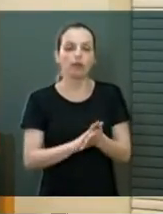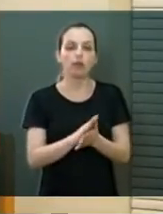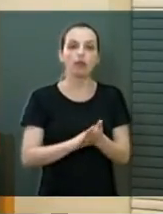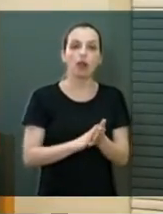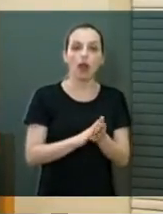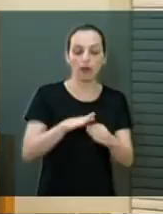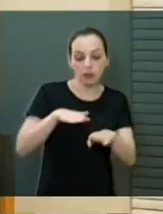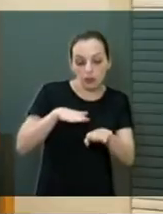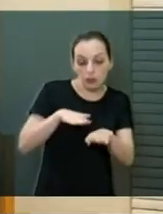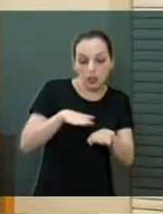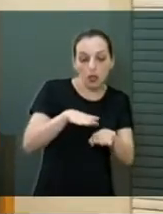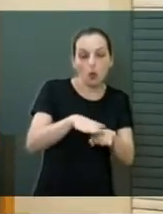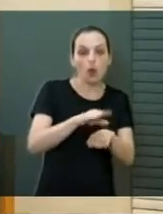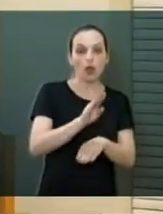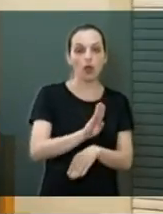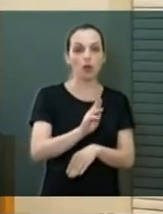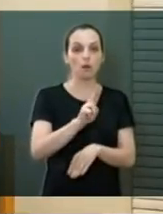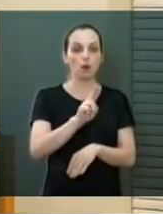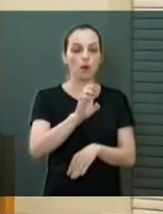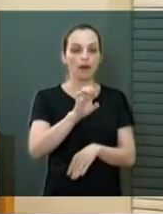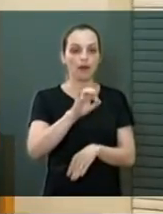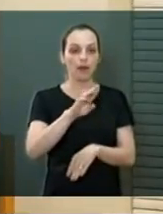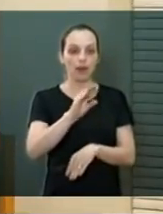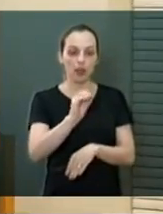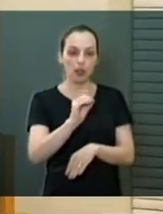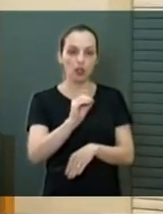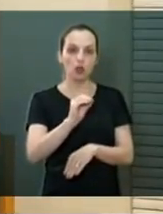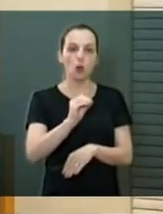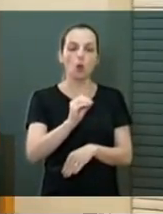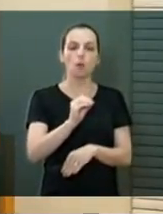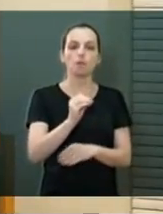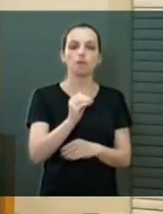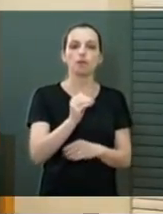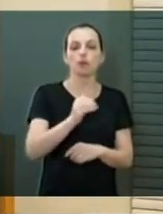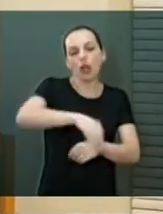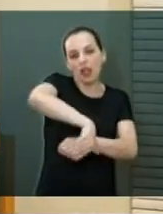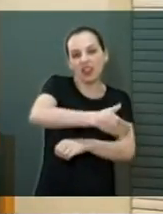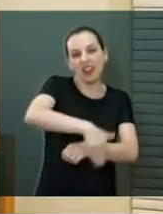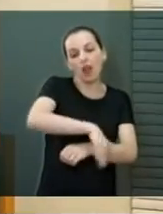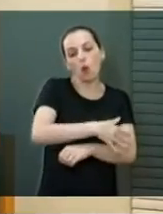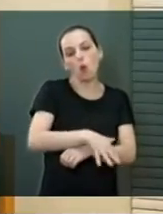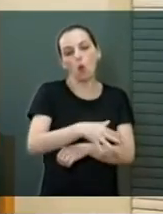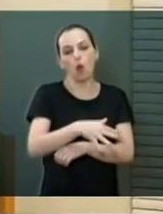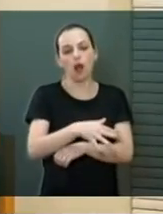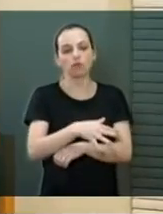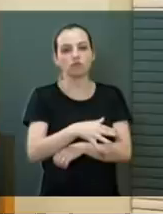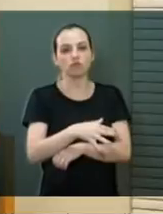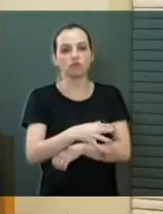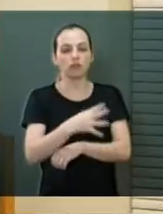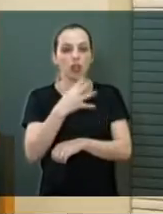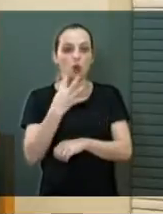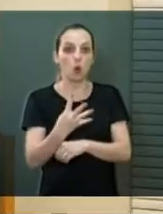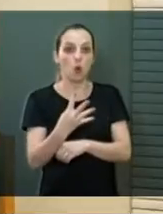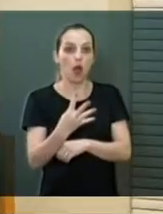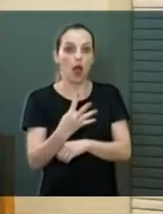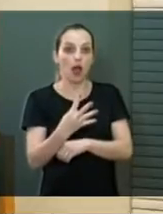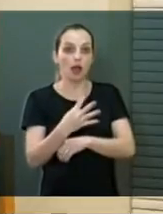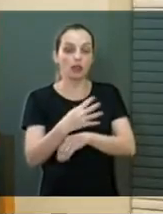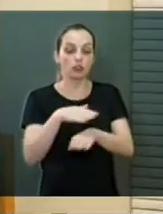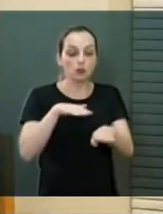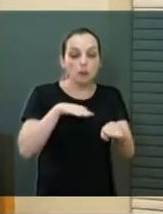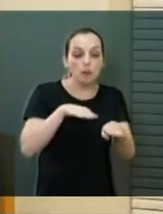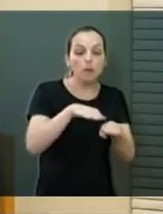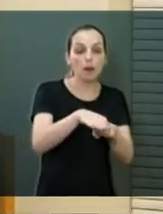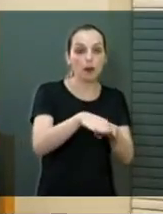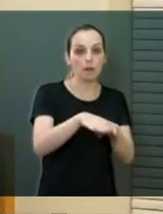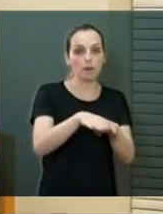bueiros. Na Rua Padre Duarte, ao lado do Externato Santa Terezinha, por exemplo, tem placas de proibido parar das 6 da manhã às 18